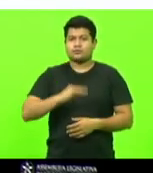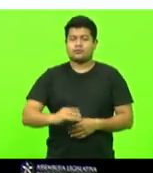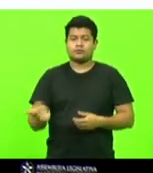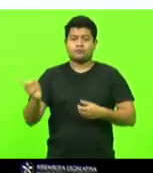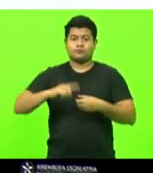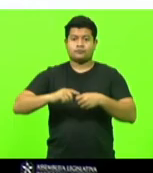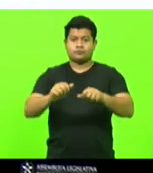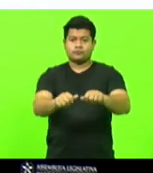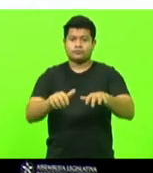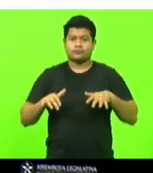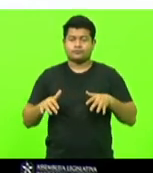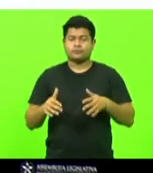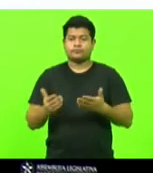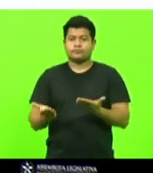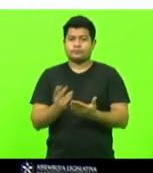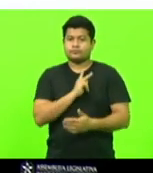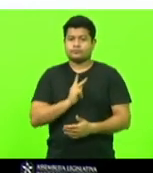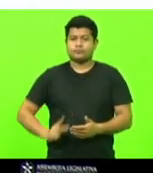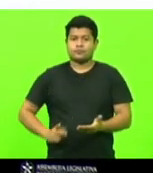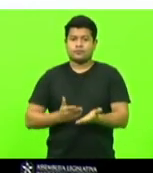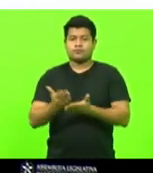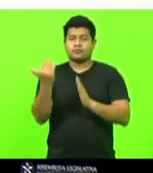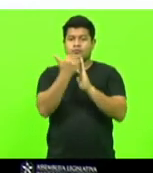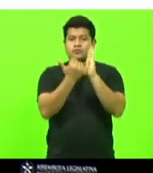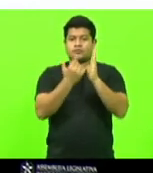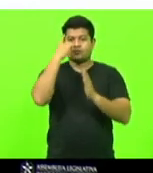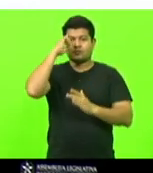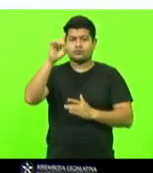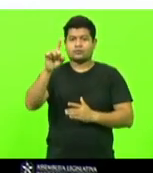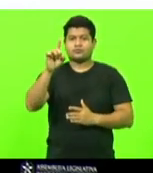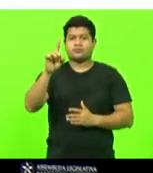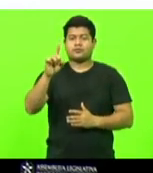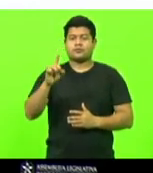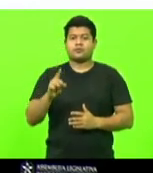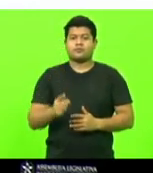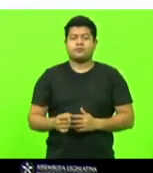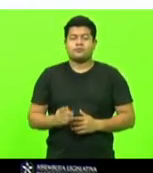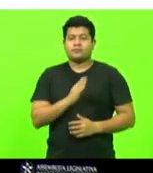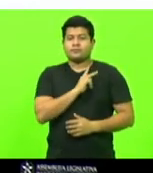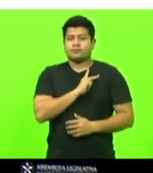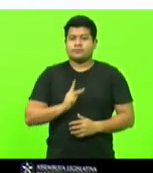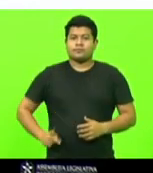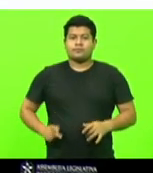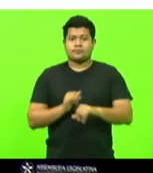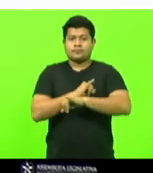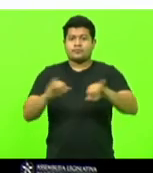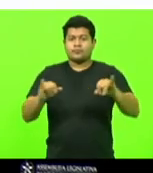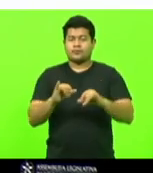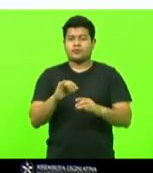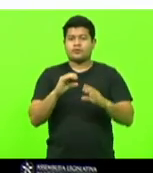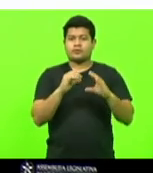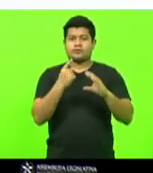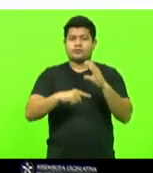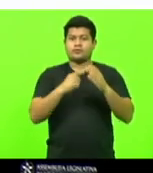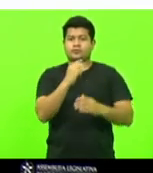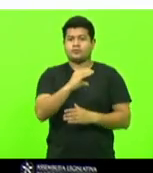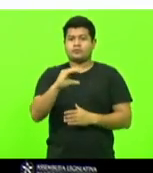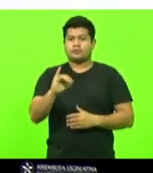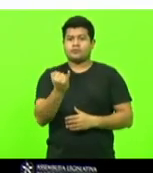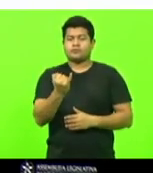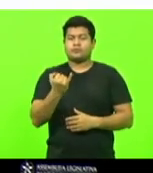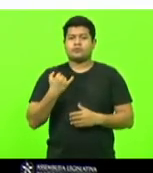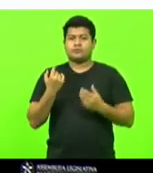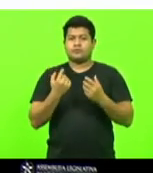Reaberto, o senhor presidente adentrou no próximo horário, que é a hora do dia. O senhor presidente comunicou que a Comissão de Constituição e Justiça apresentou o